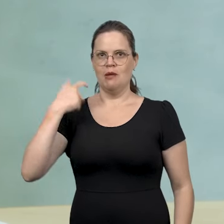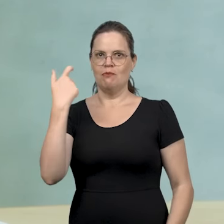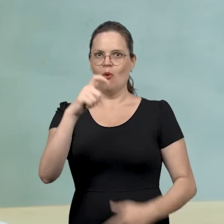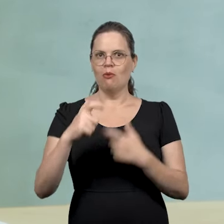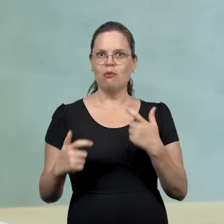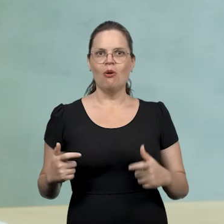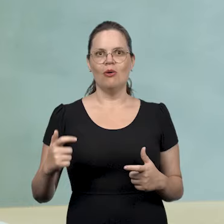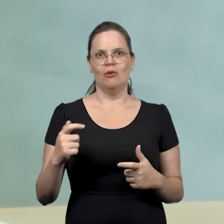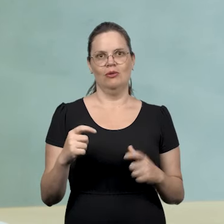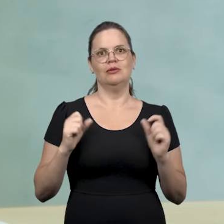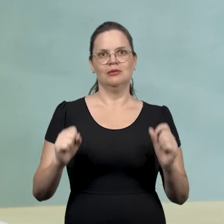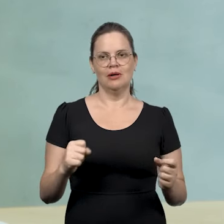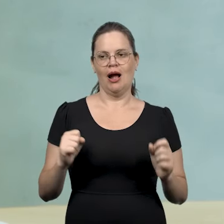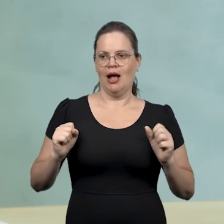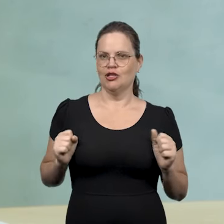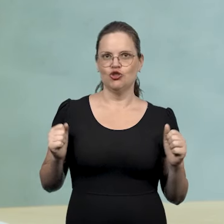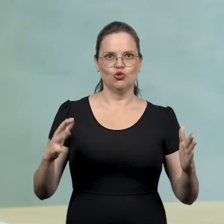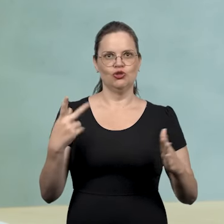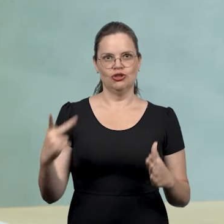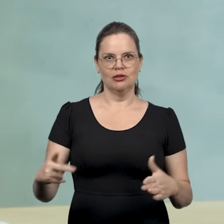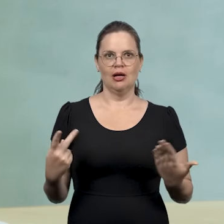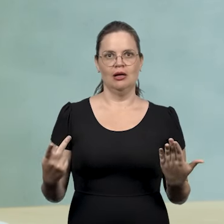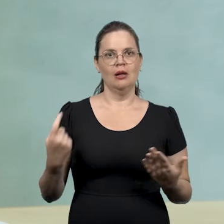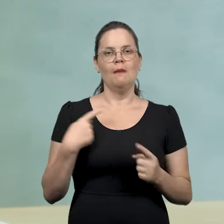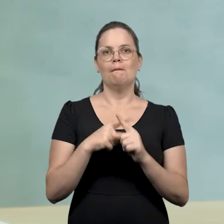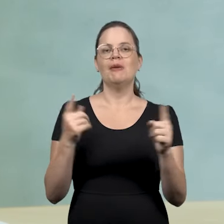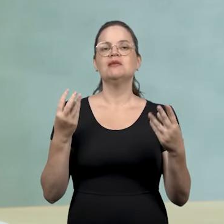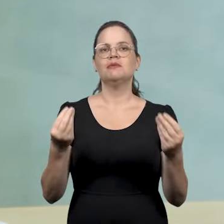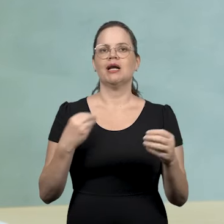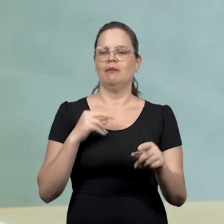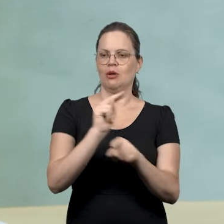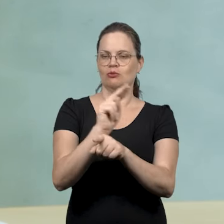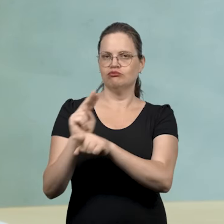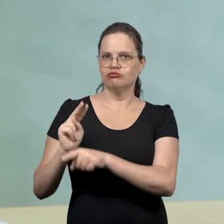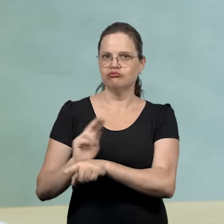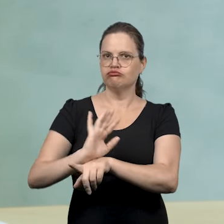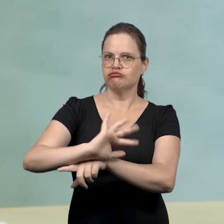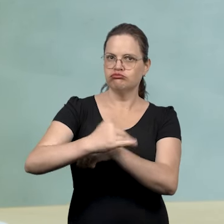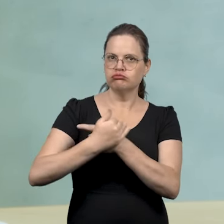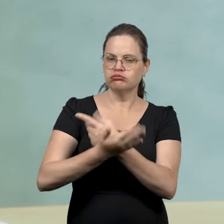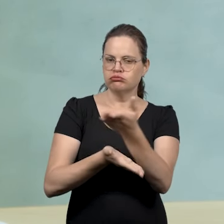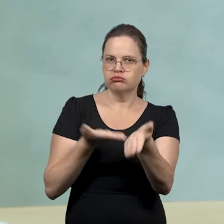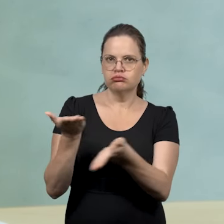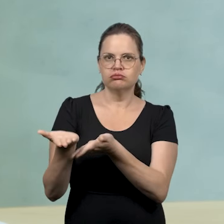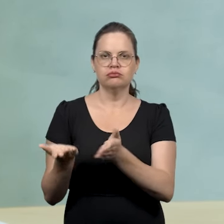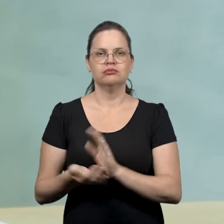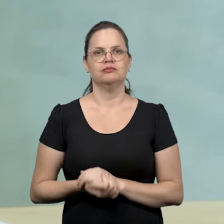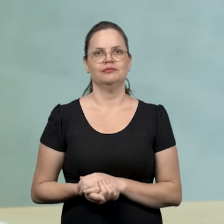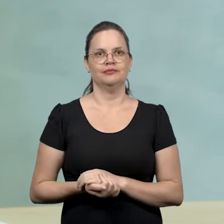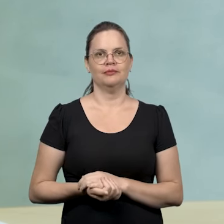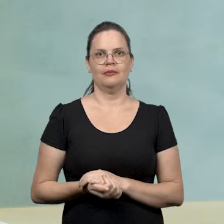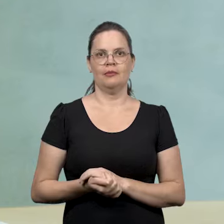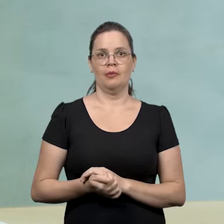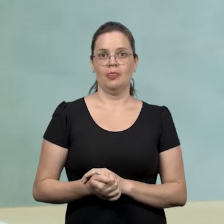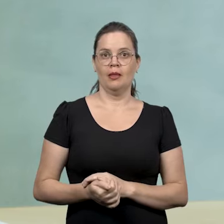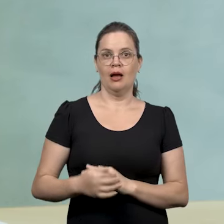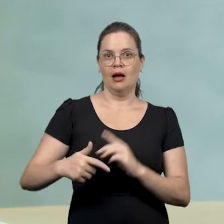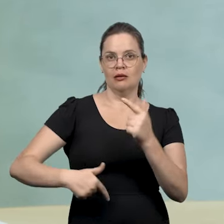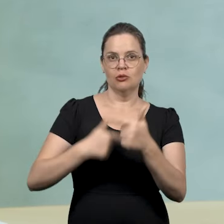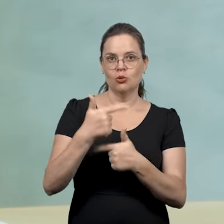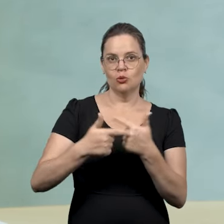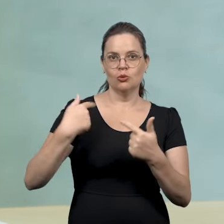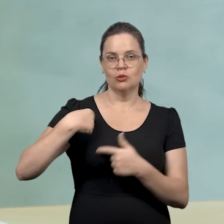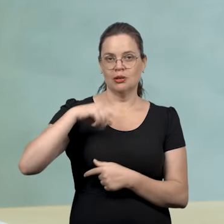e radical nas suas ações, por zelo, conforme o senhor bem coloca, né? A luta principal, todos nós travamos